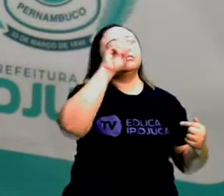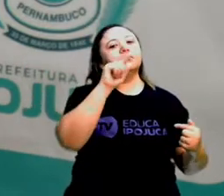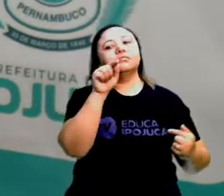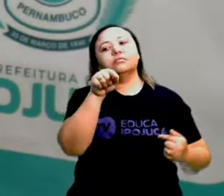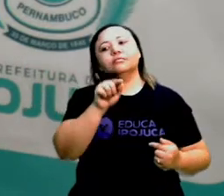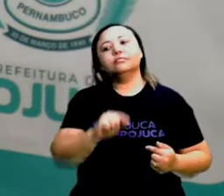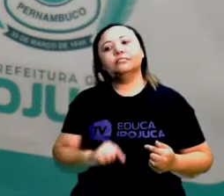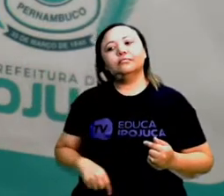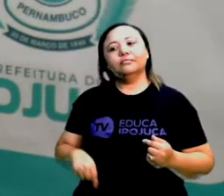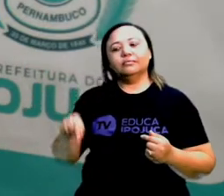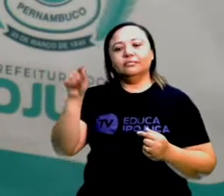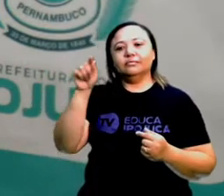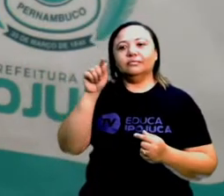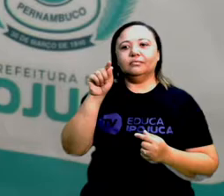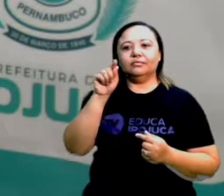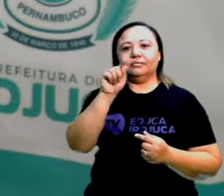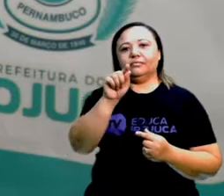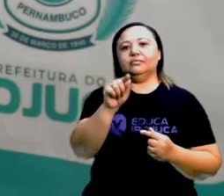Nos remetendo a